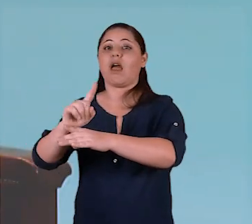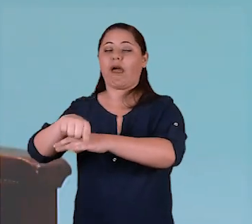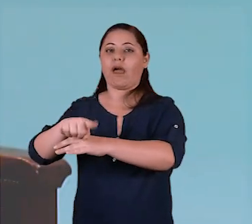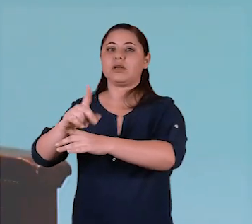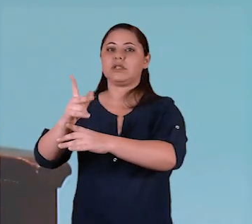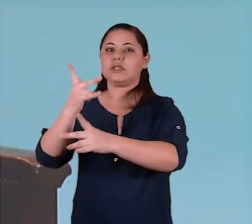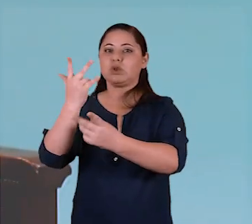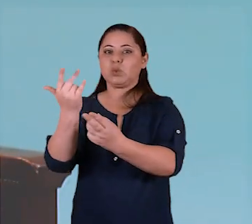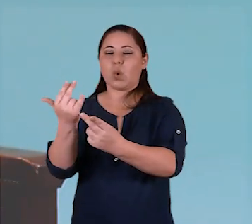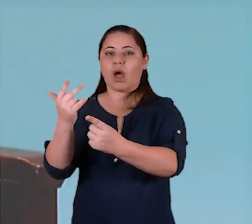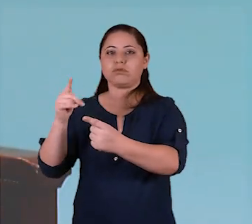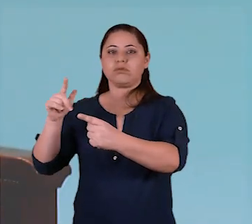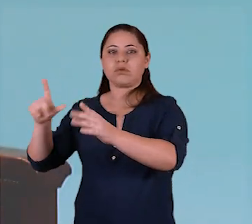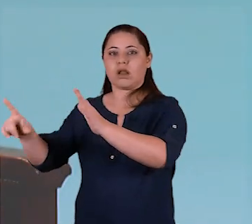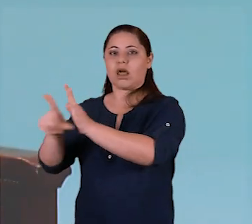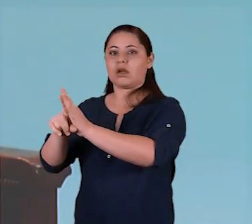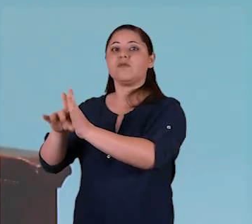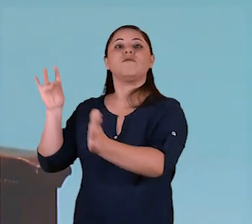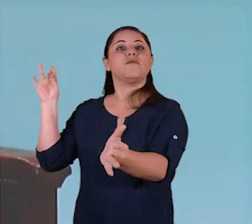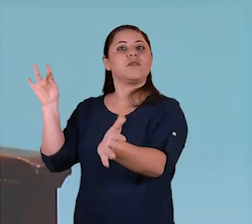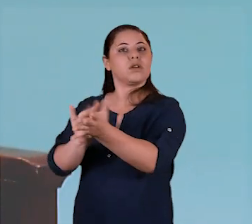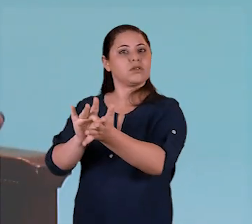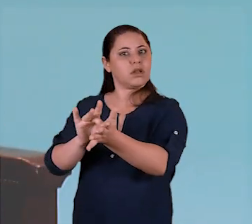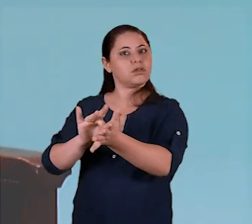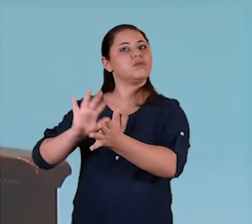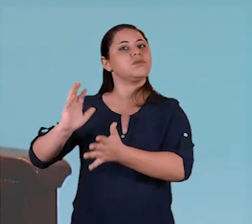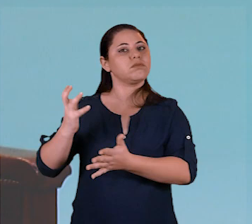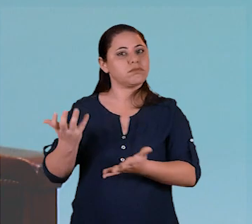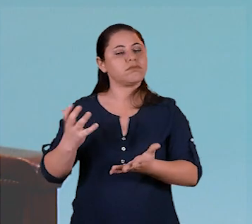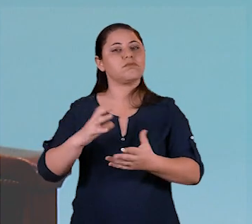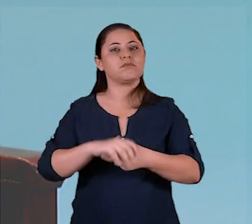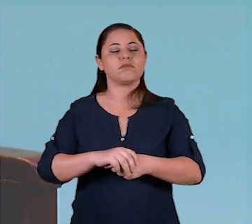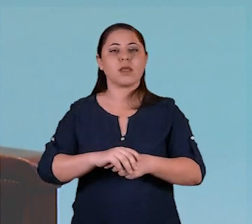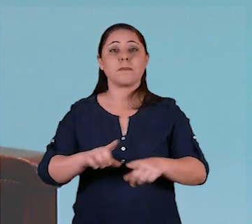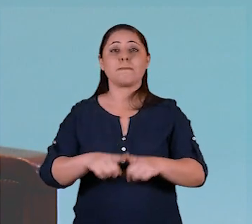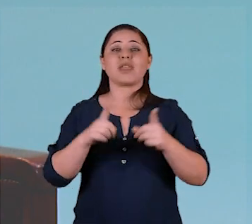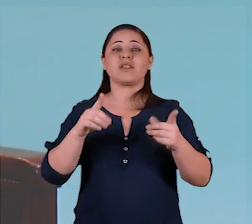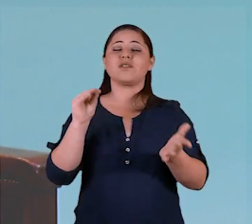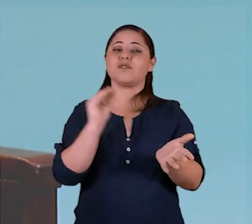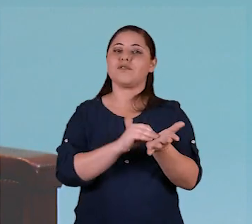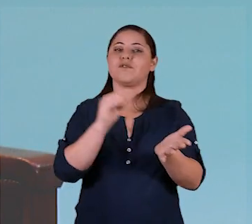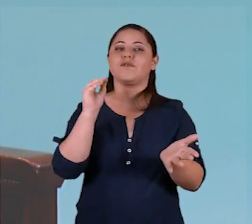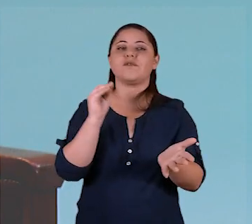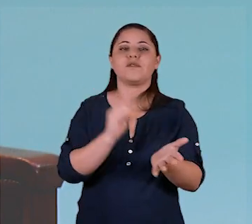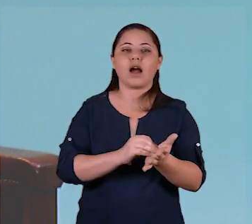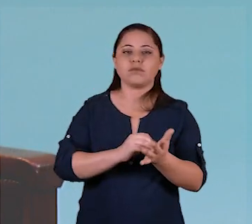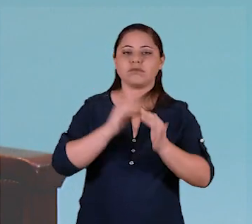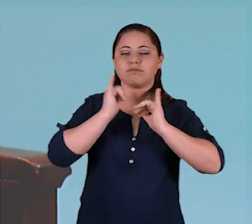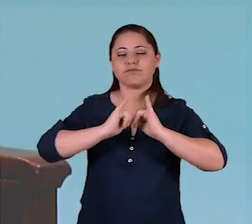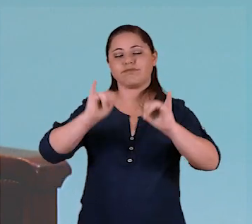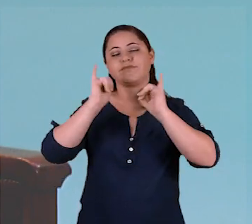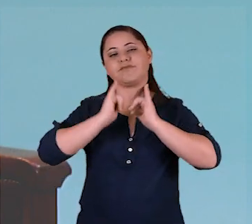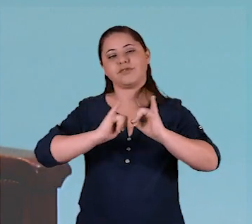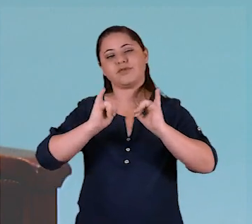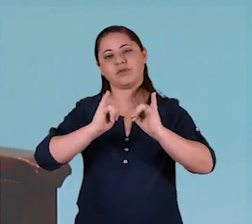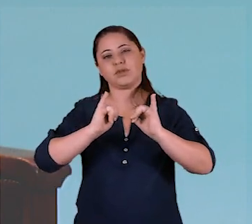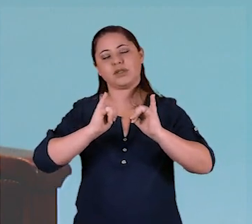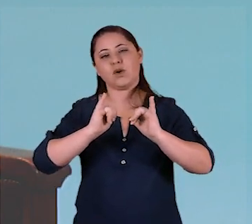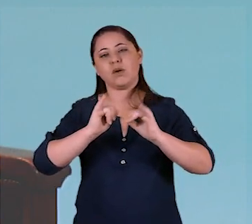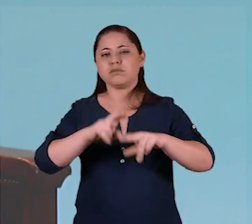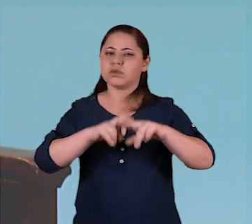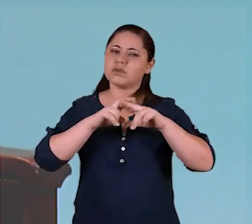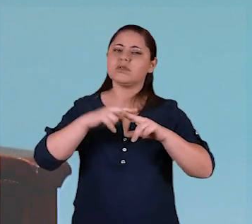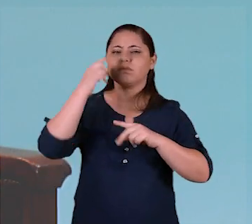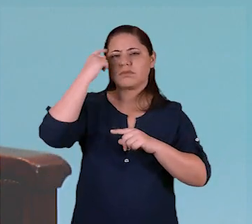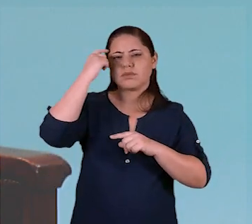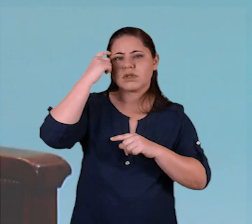já é uma efetividade. Então, elas estão realmente... Mas falta essa informação ainda. Por isso eu